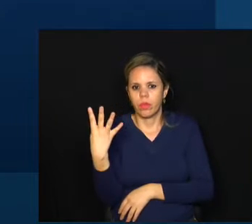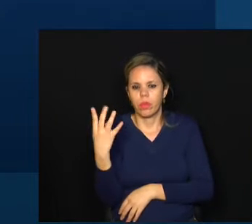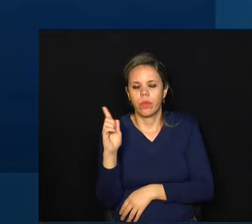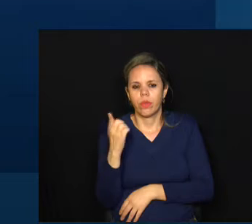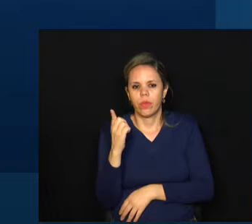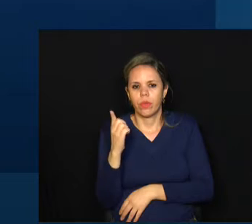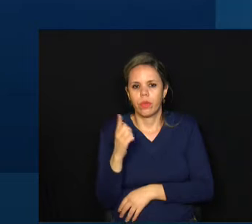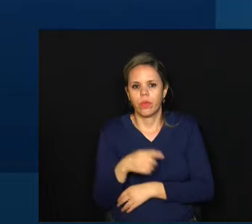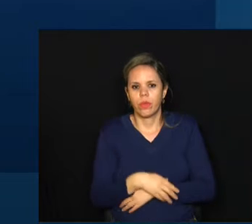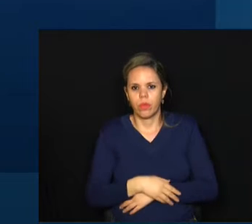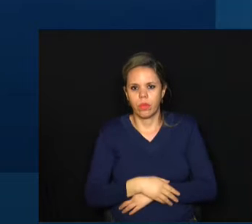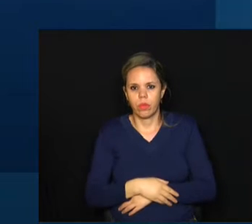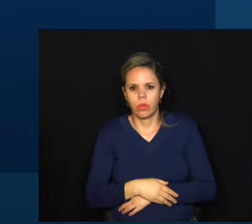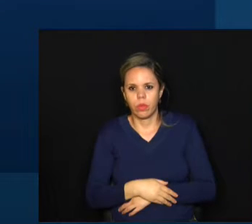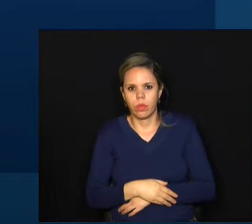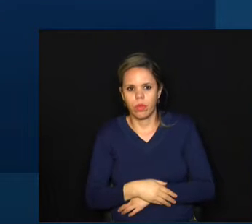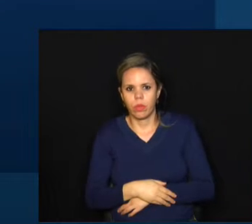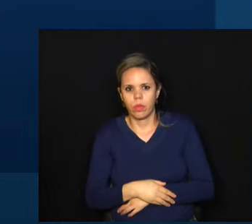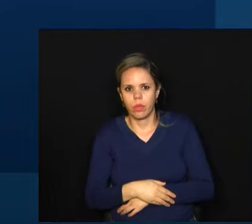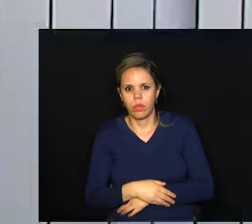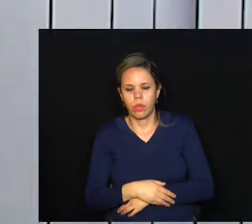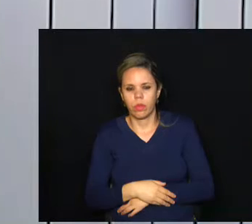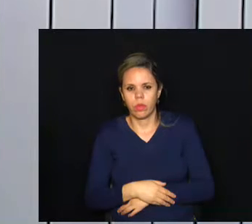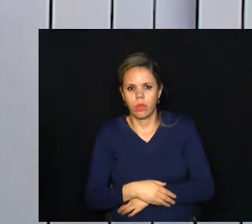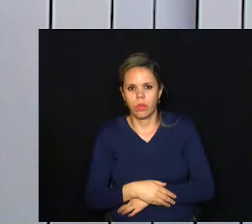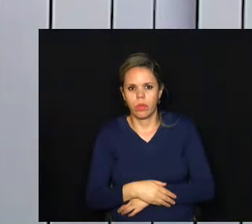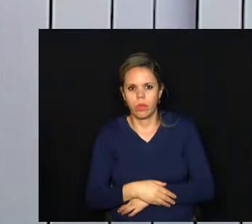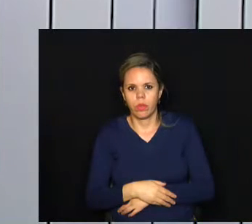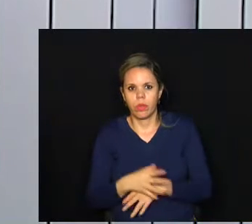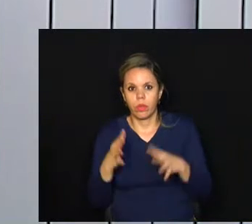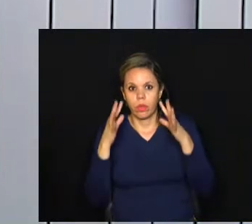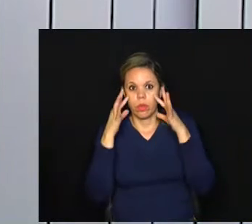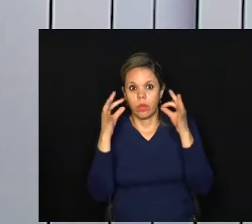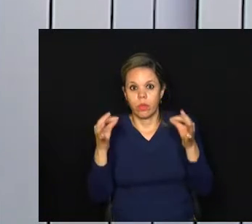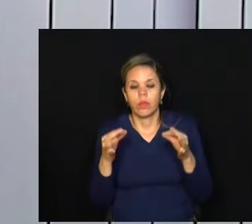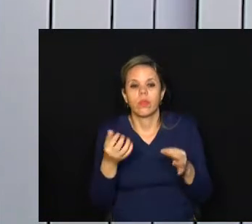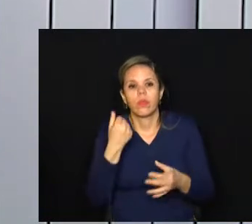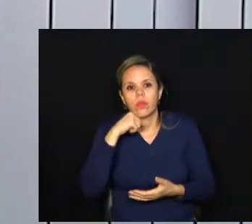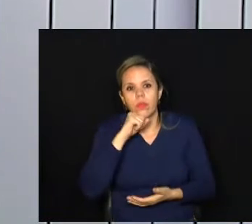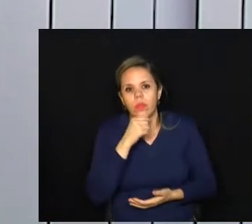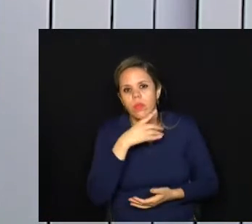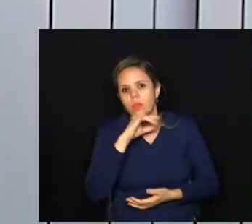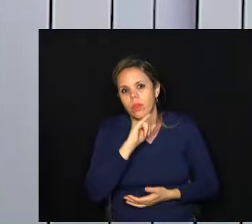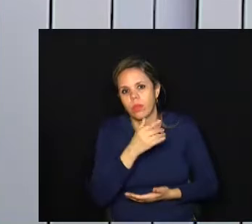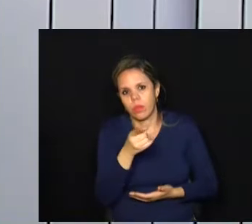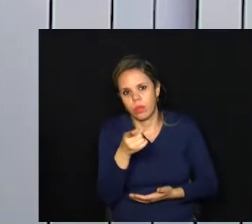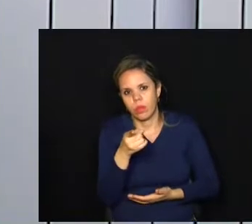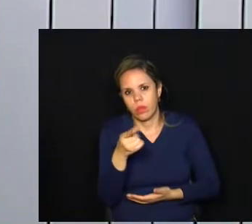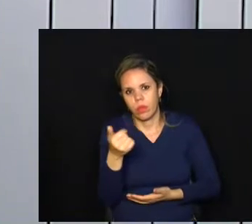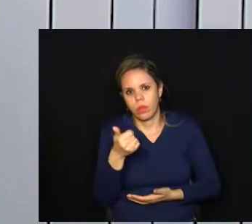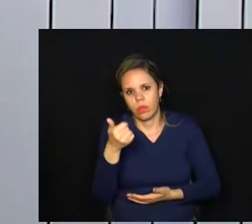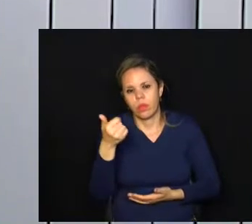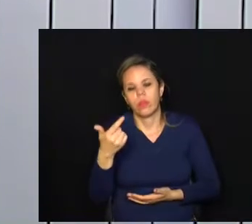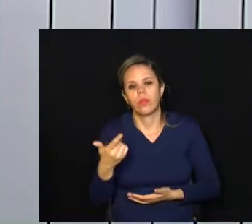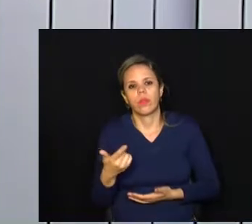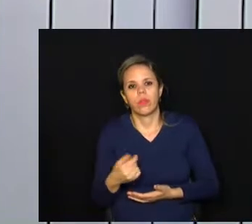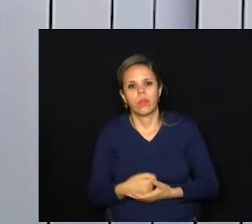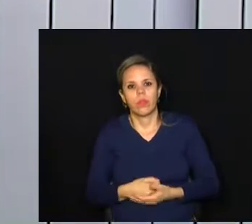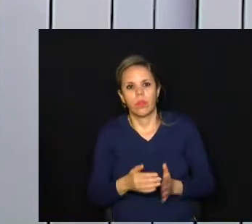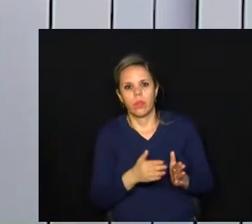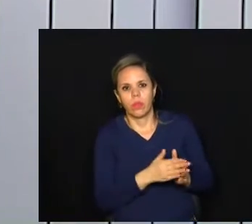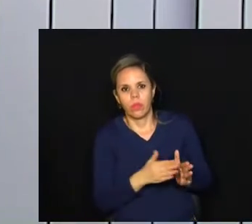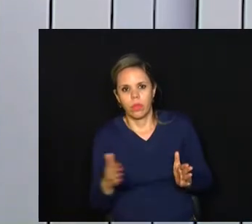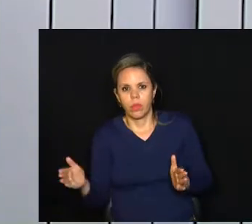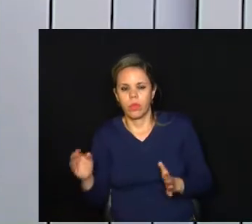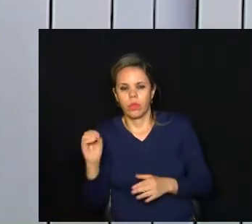passa dos 24 graus. Atenção agora, mamães e papais aí de primeira viagem. Nesse período